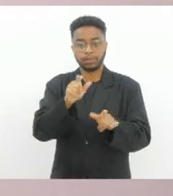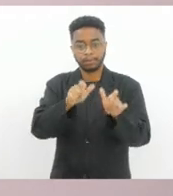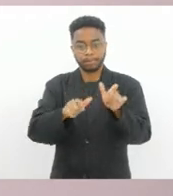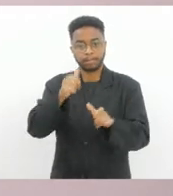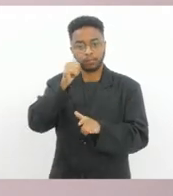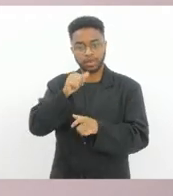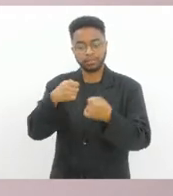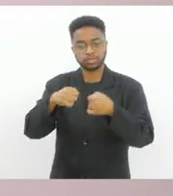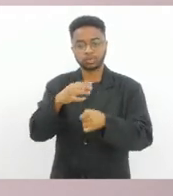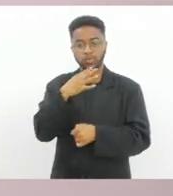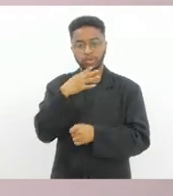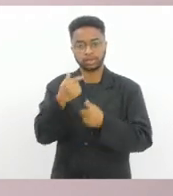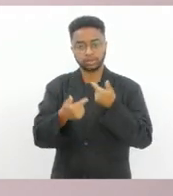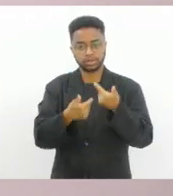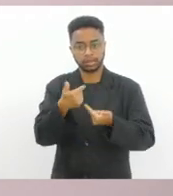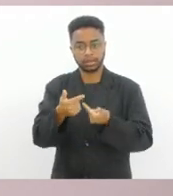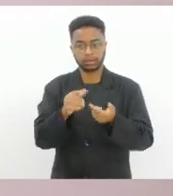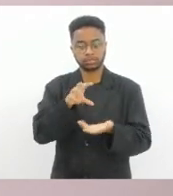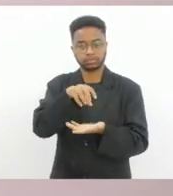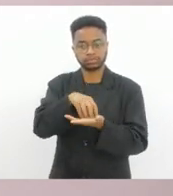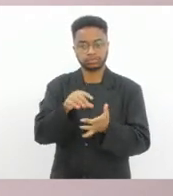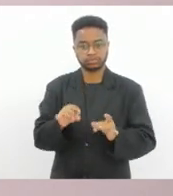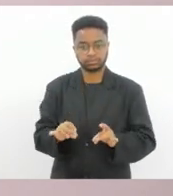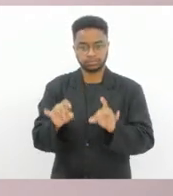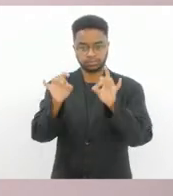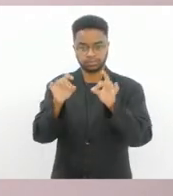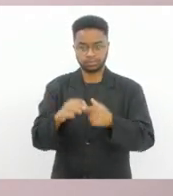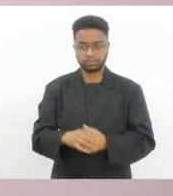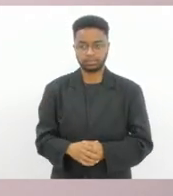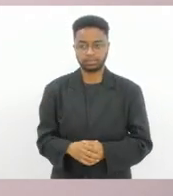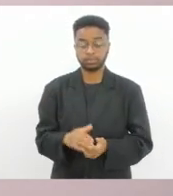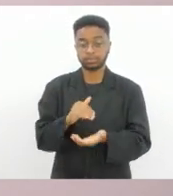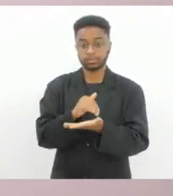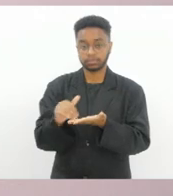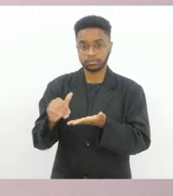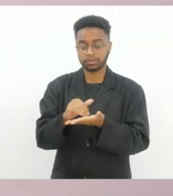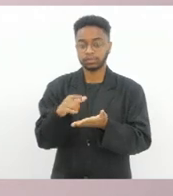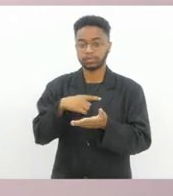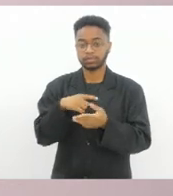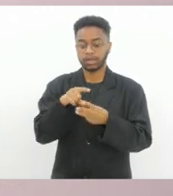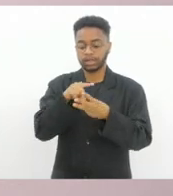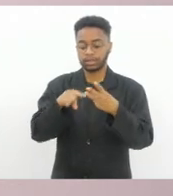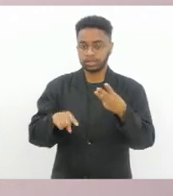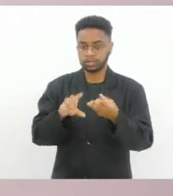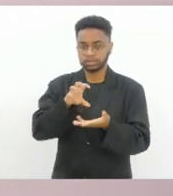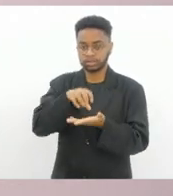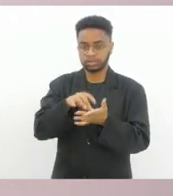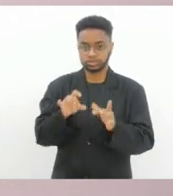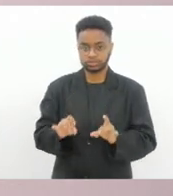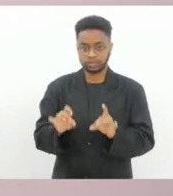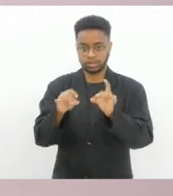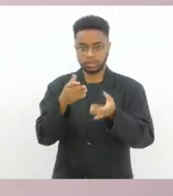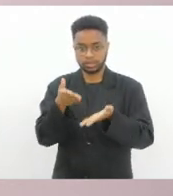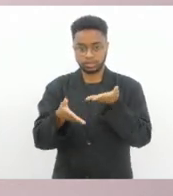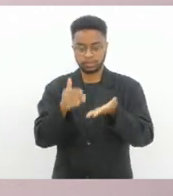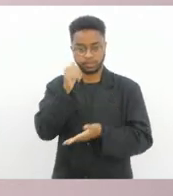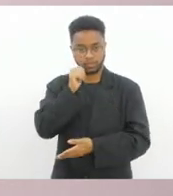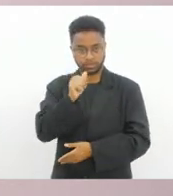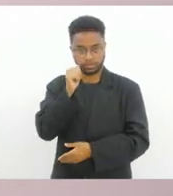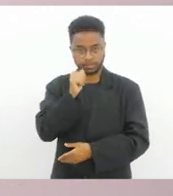trabalho dos centros especializados. A secretaria possui 3 centros especializados de atendimento às